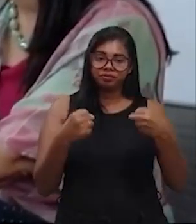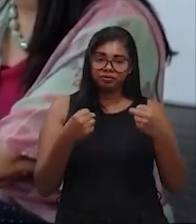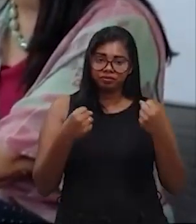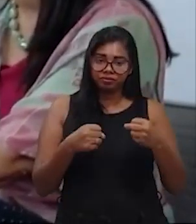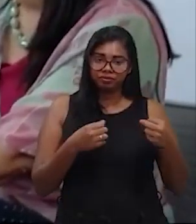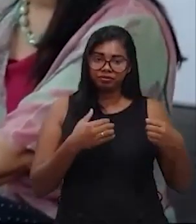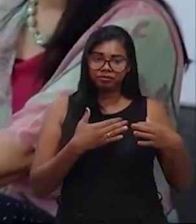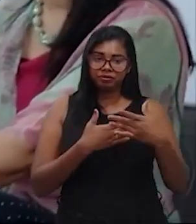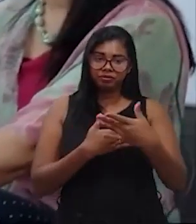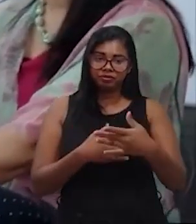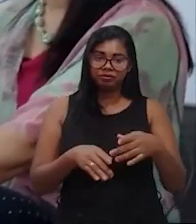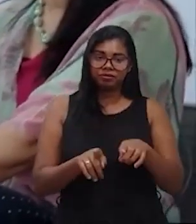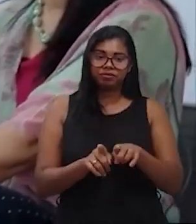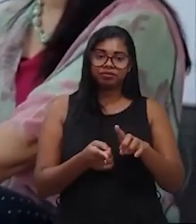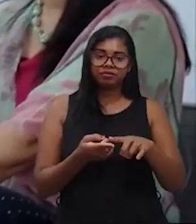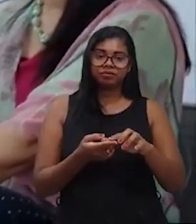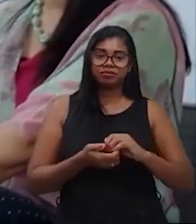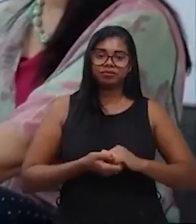entrar aí